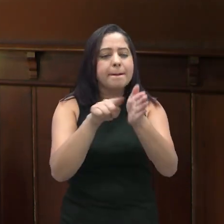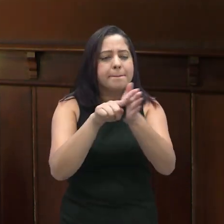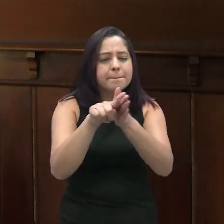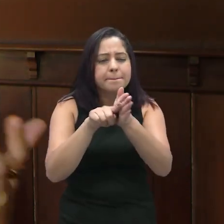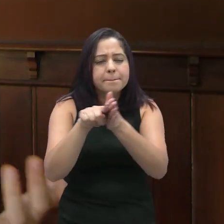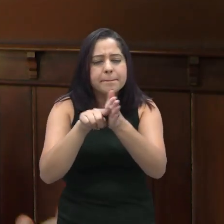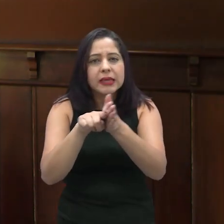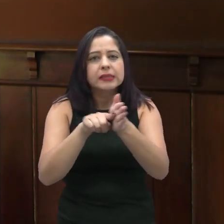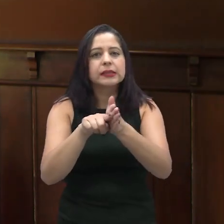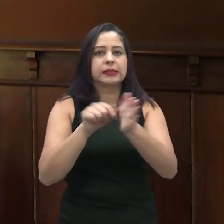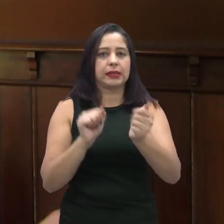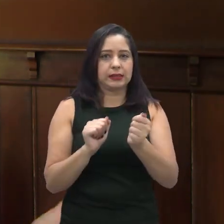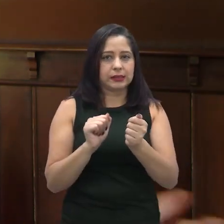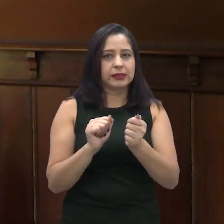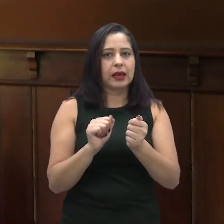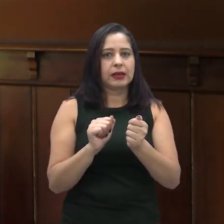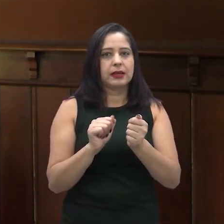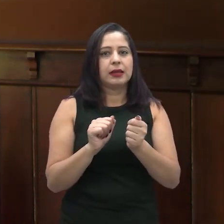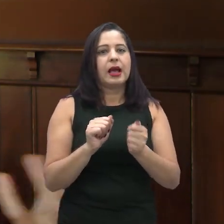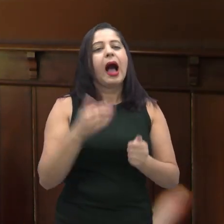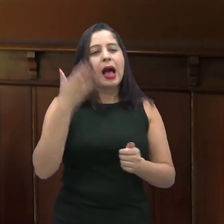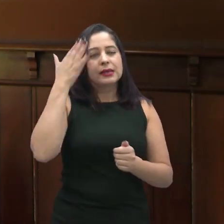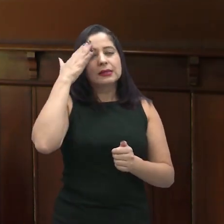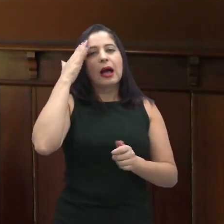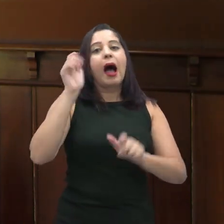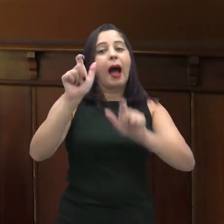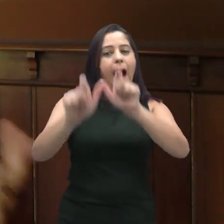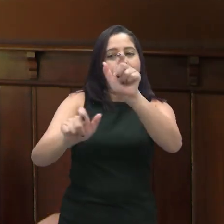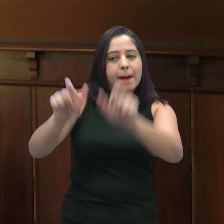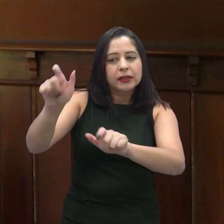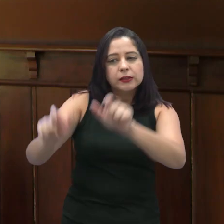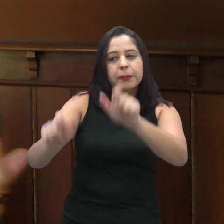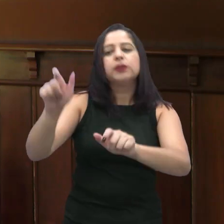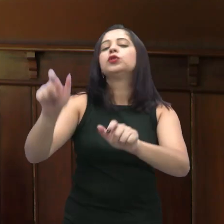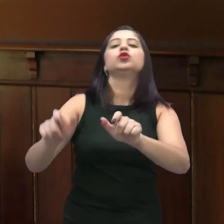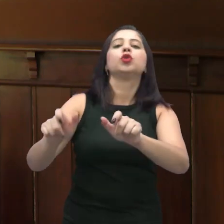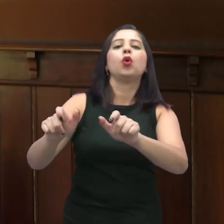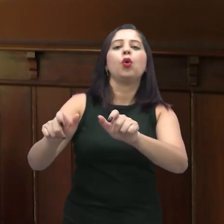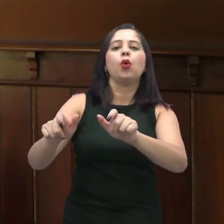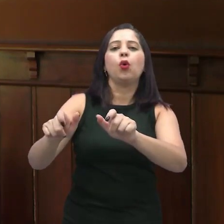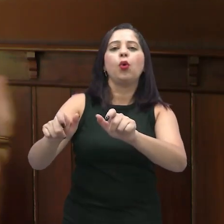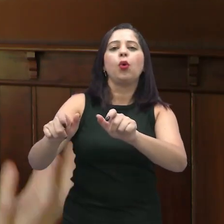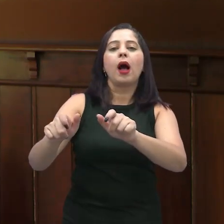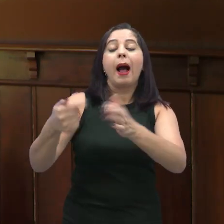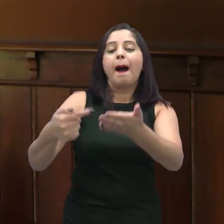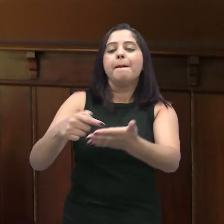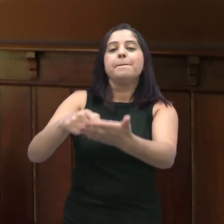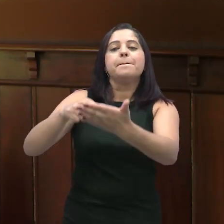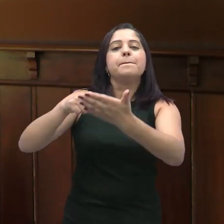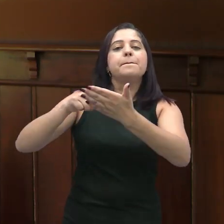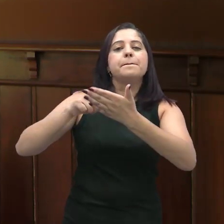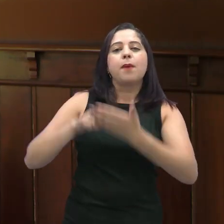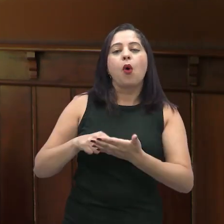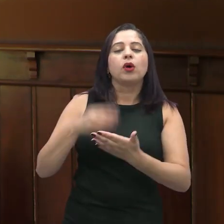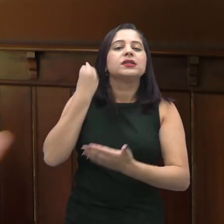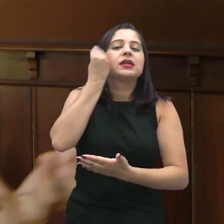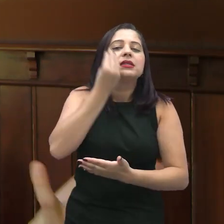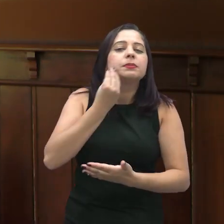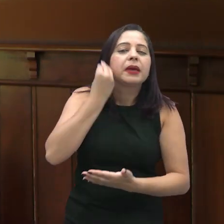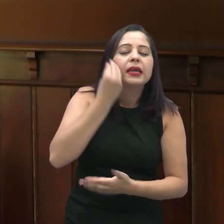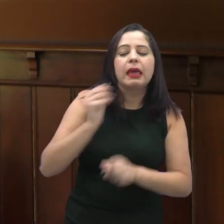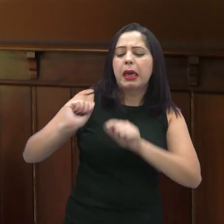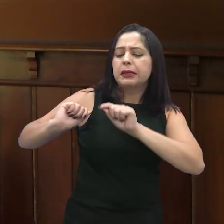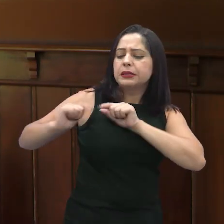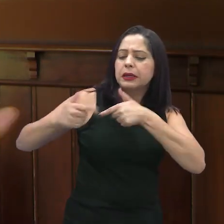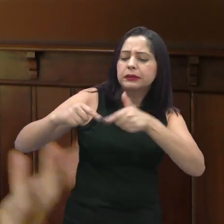gente compartilhar com fazedores da região sobre os seus saberes, fazeres, conhecer esse patrimônio imaterial,